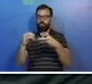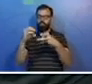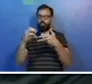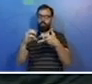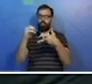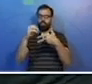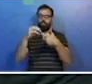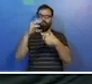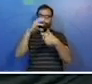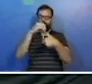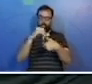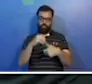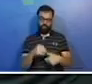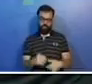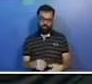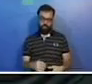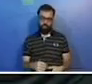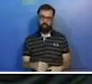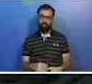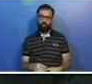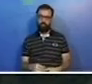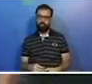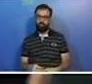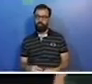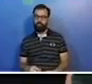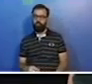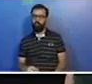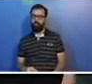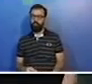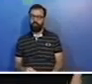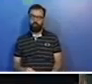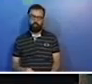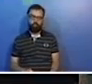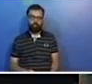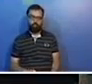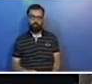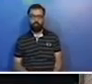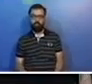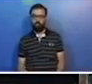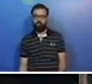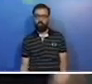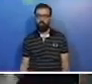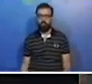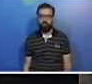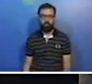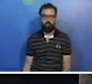exercício anterior, nós vamos agora fazer as nossas cadeias alimentares.